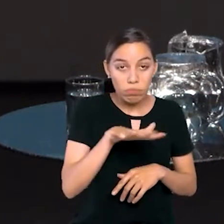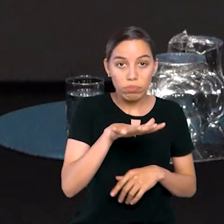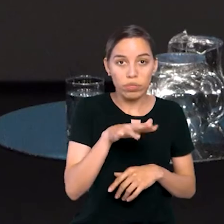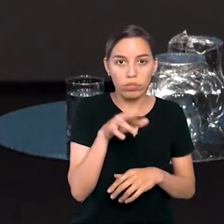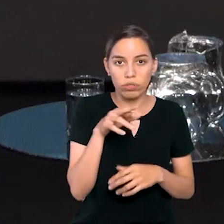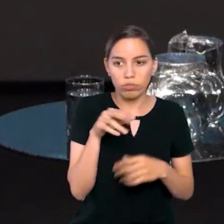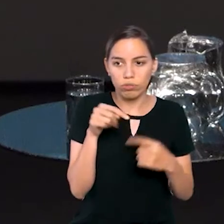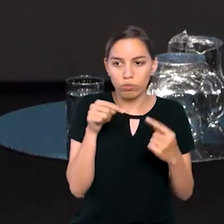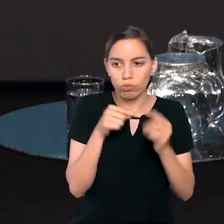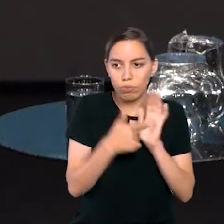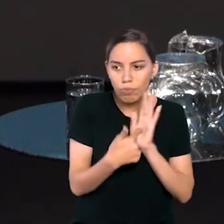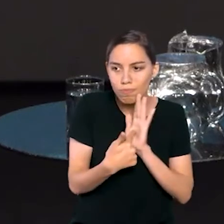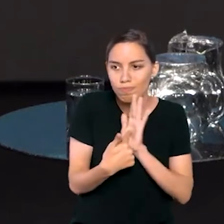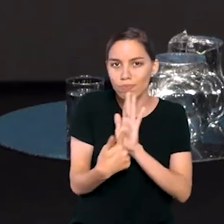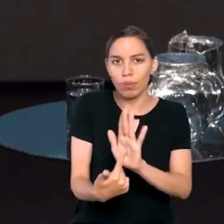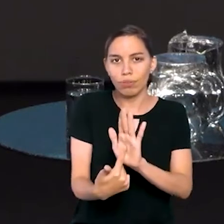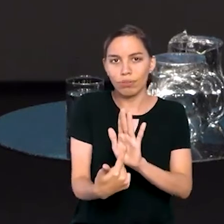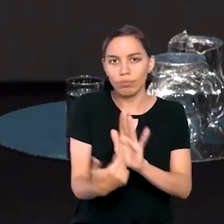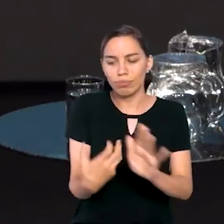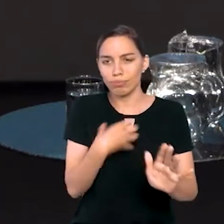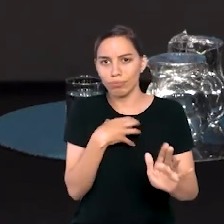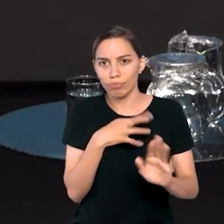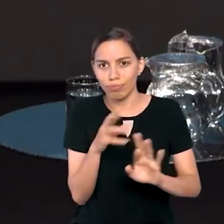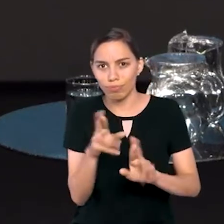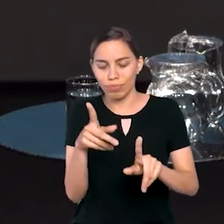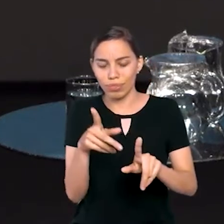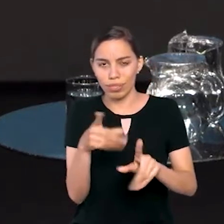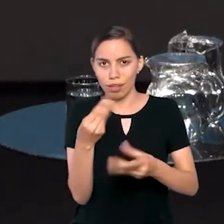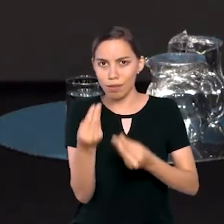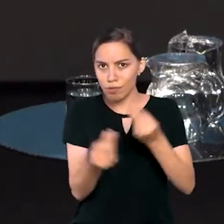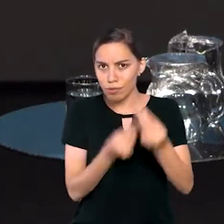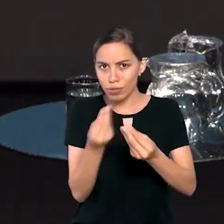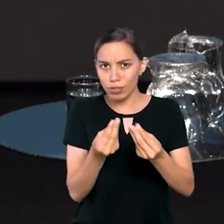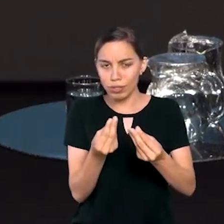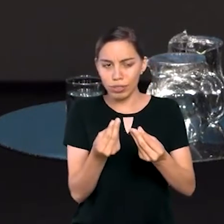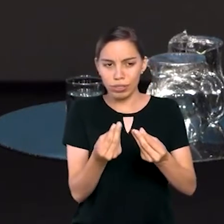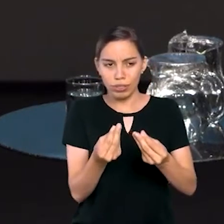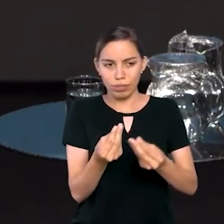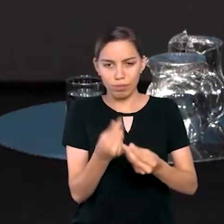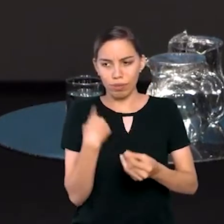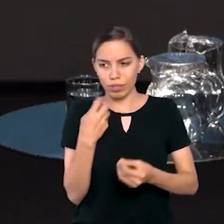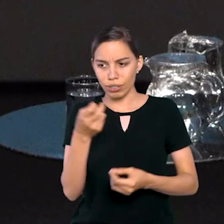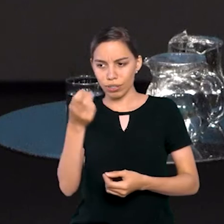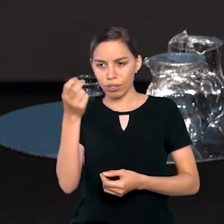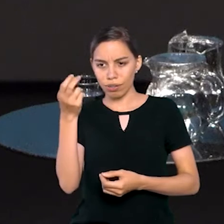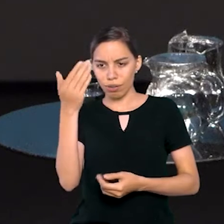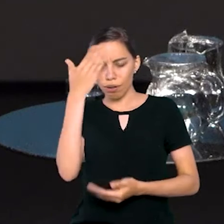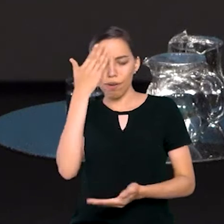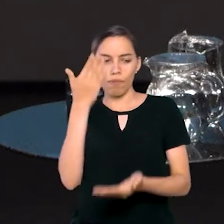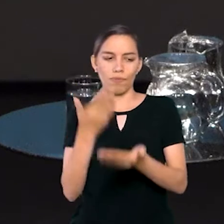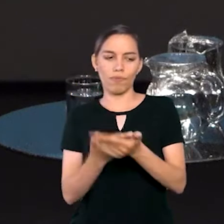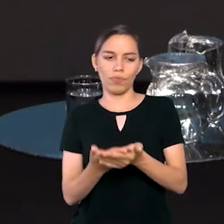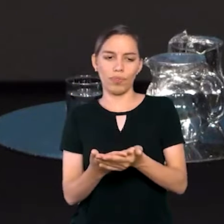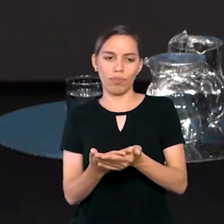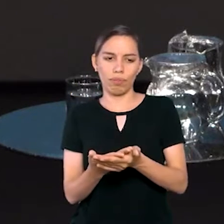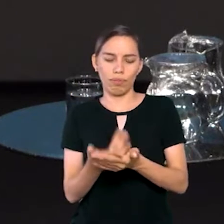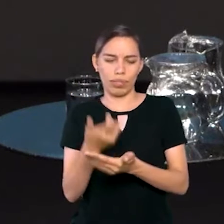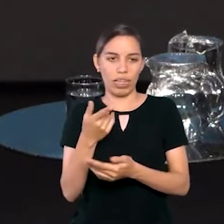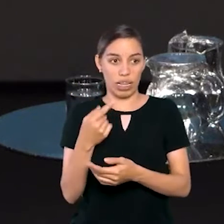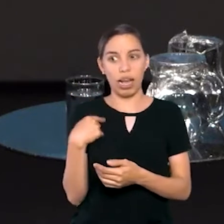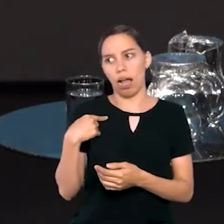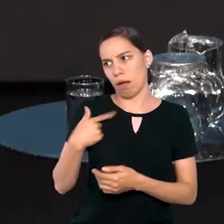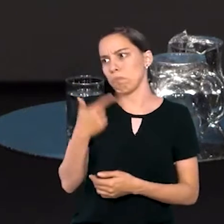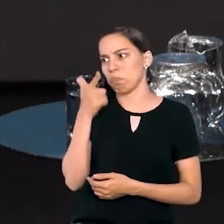presença da maneira mais surpreendente, desestabilizando a nossa confiança de que a gente pode dar conta, por